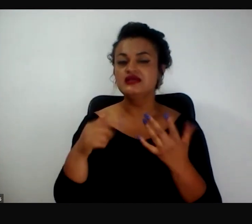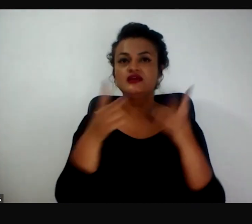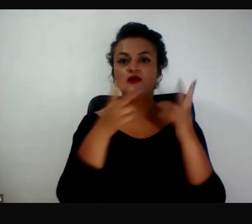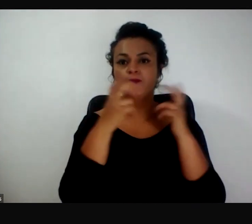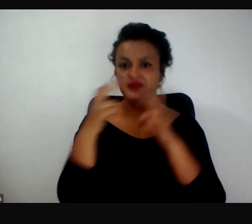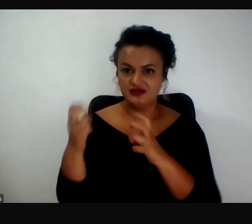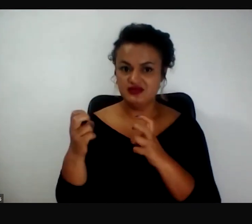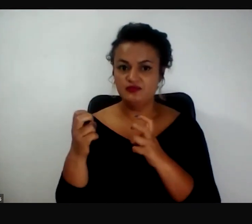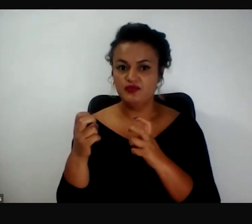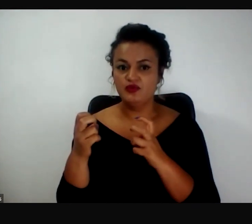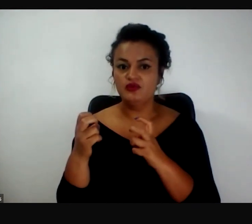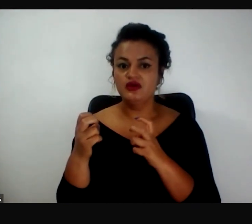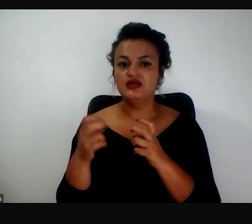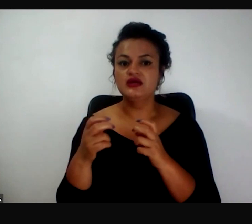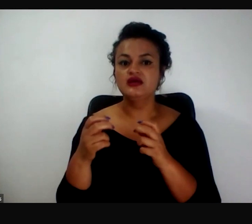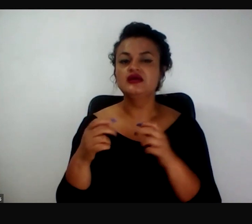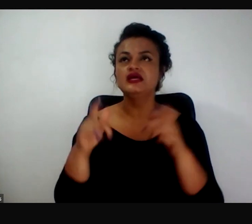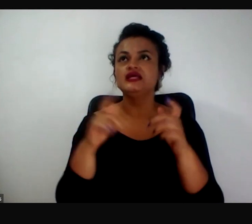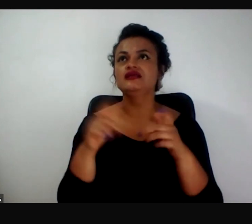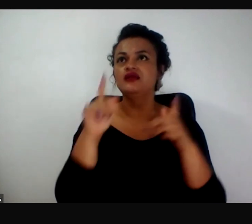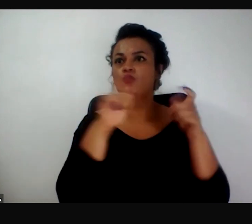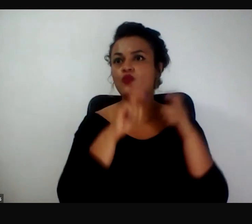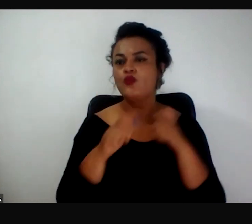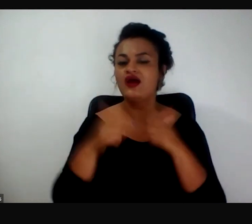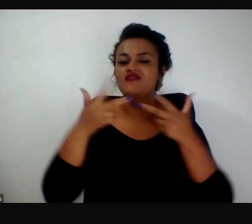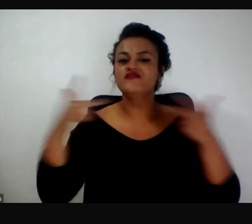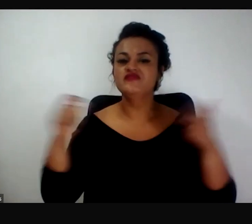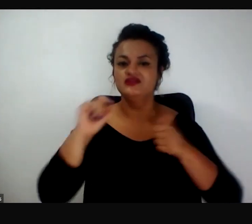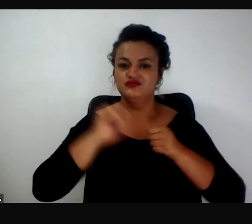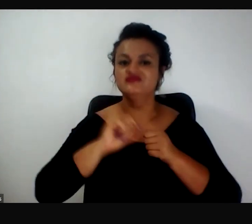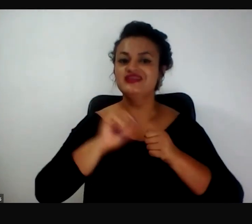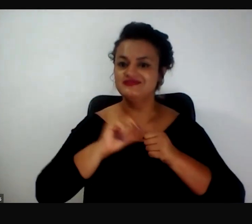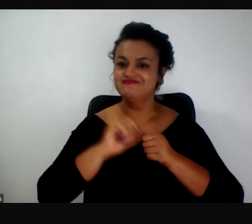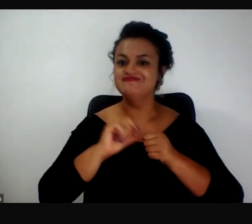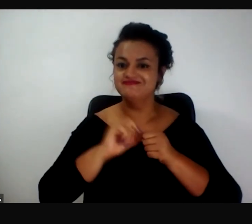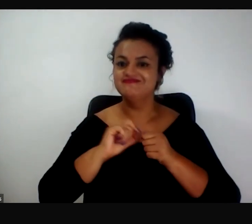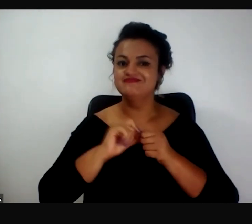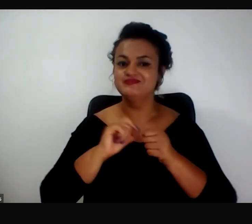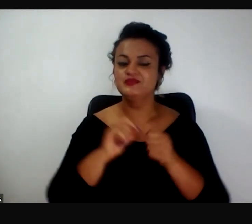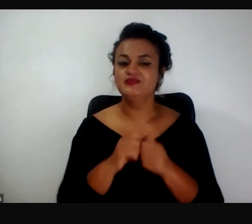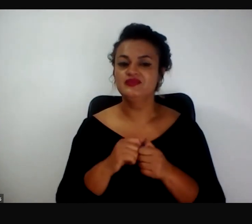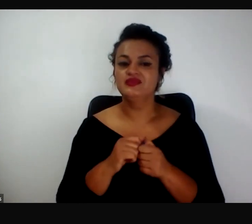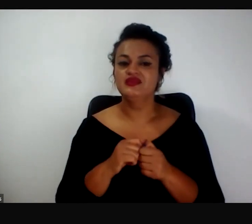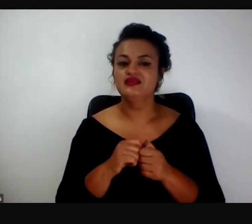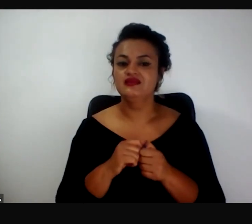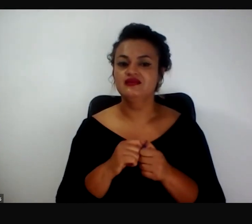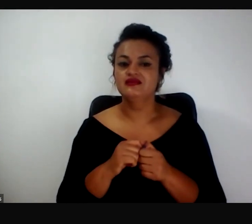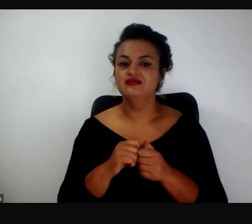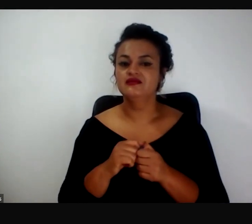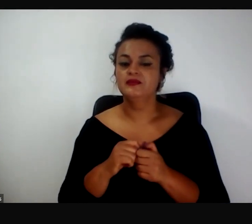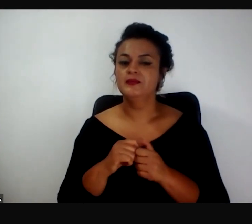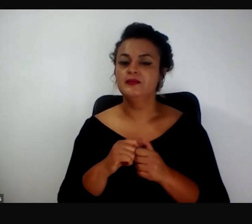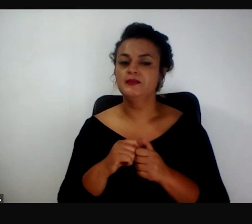e os outros olhamos os resultados, olhamos como vai tudo.